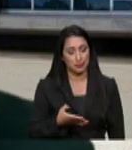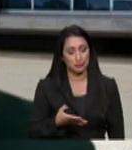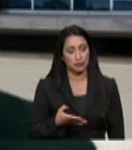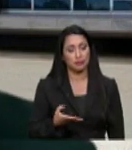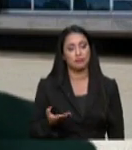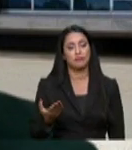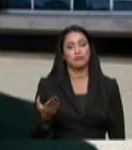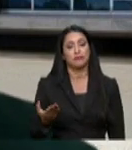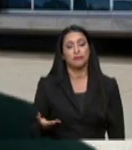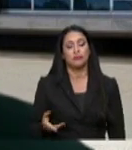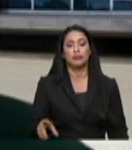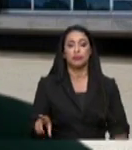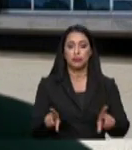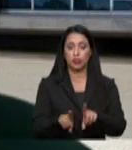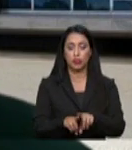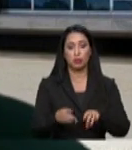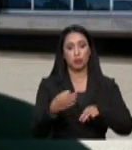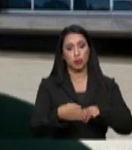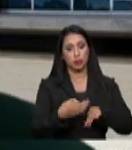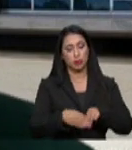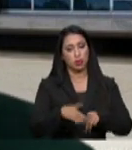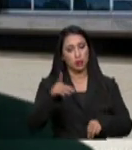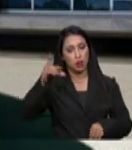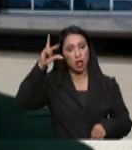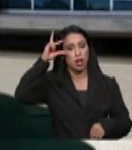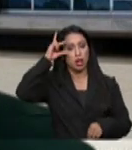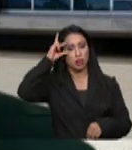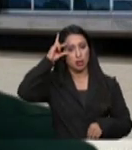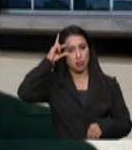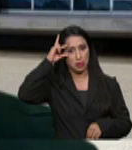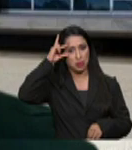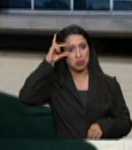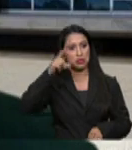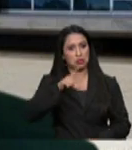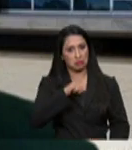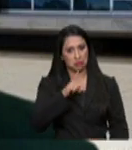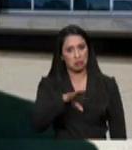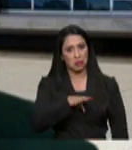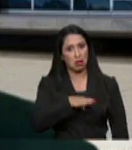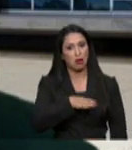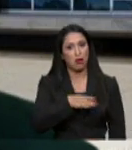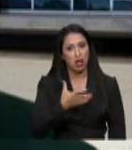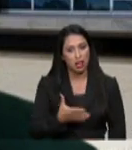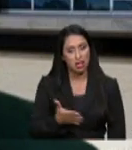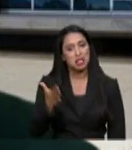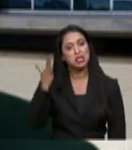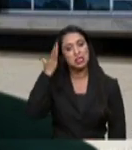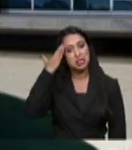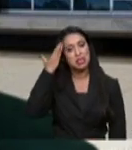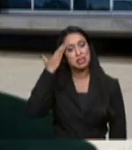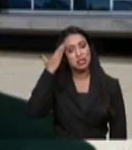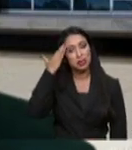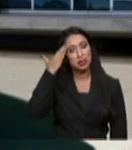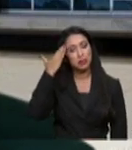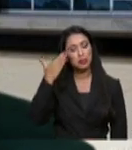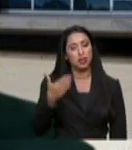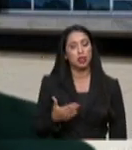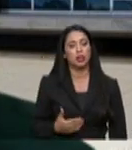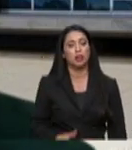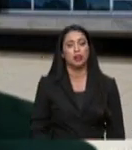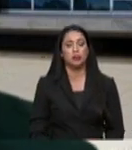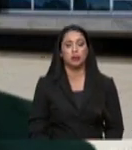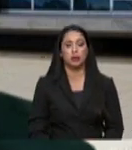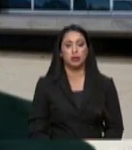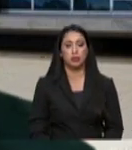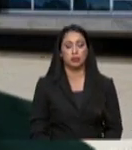nesse sentido também a coragem do ministro André Mendonça o João sabemos o queixo